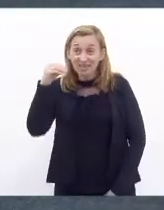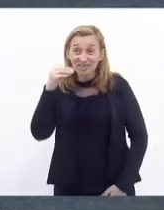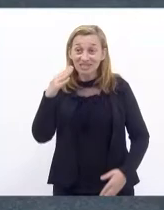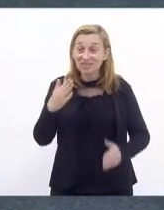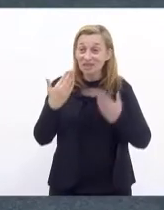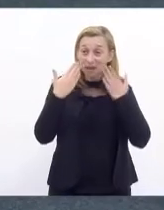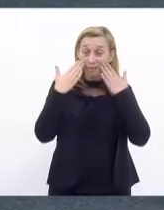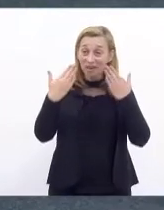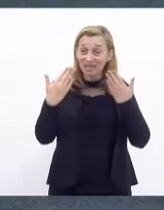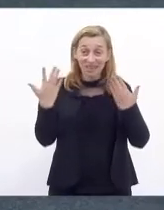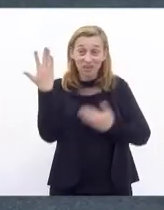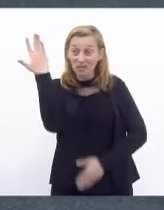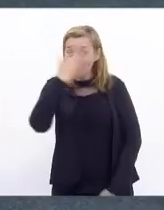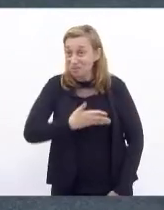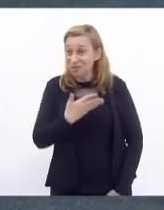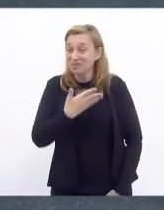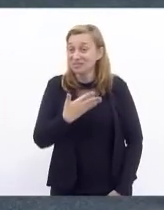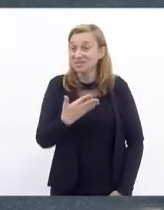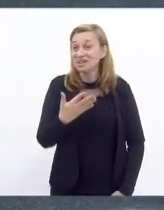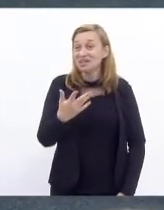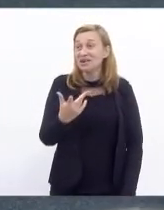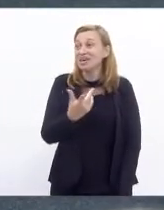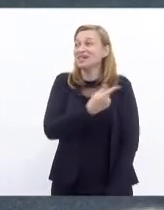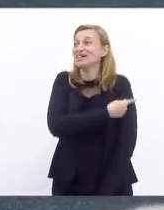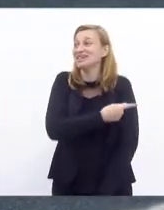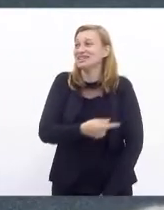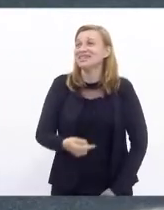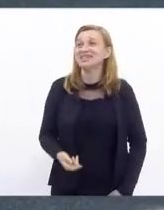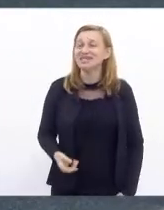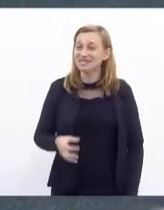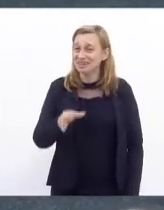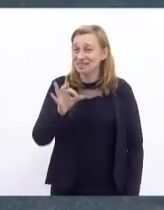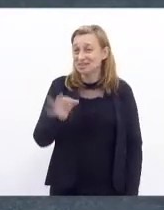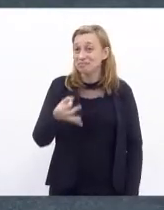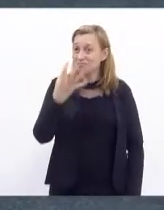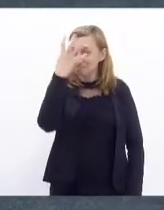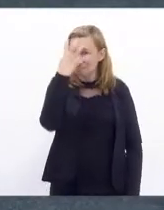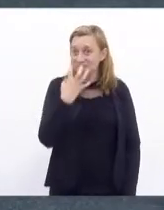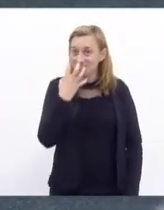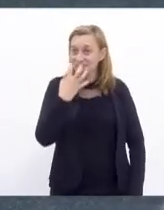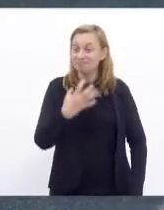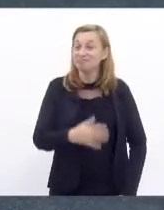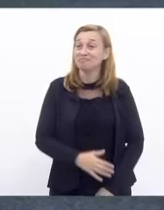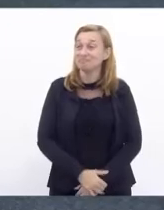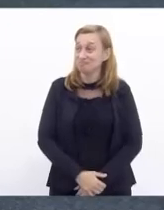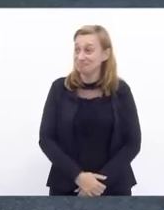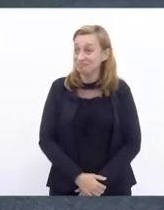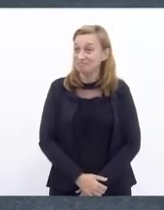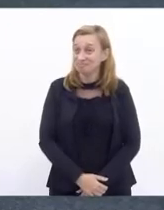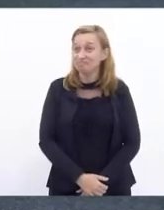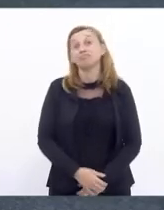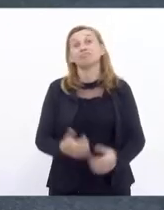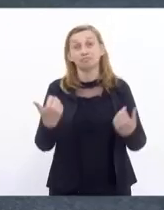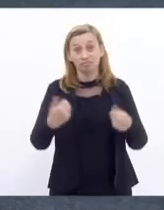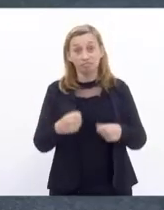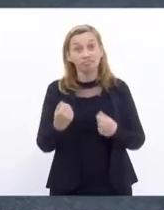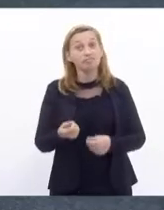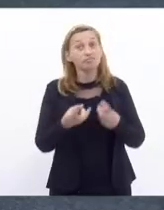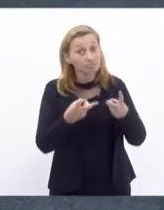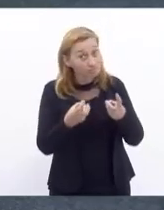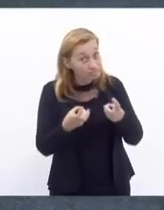apresenta o comprovante de vacinação. É um fato grave, é um fato que precisa ser